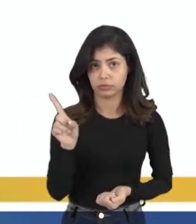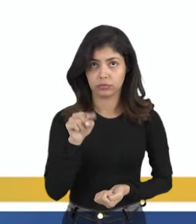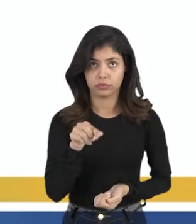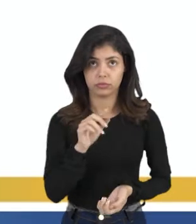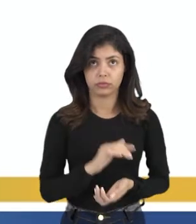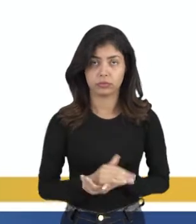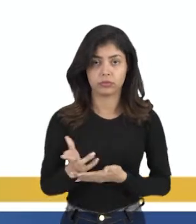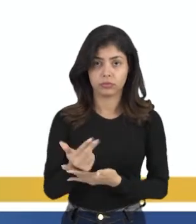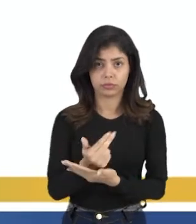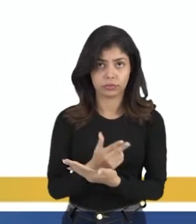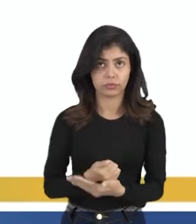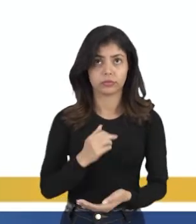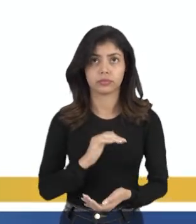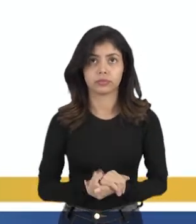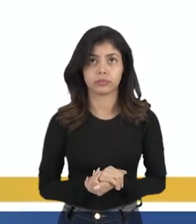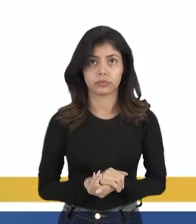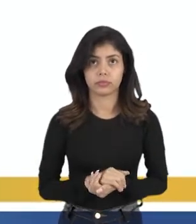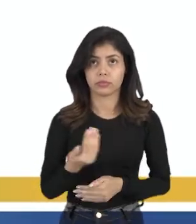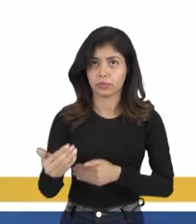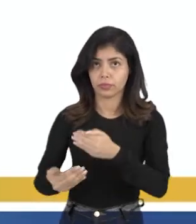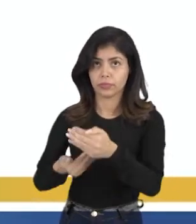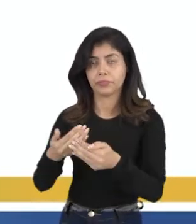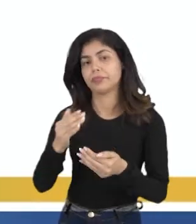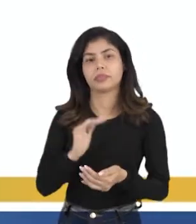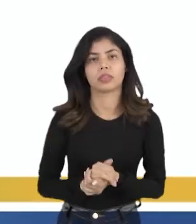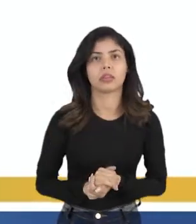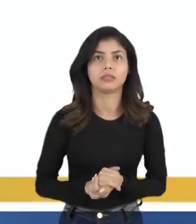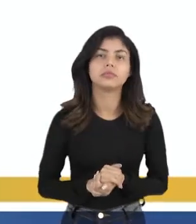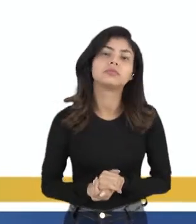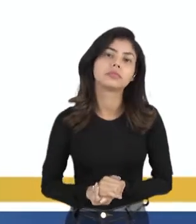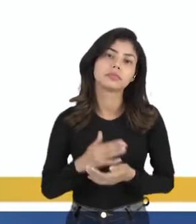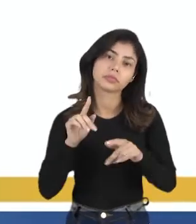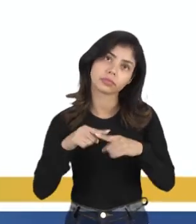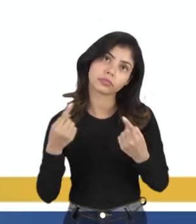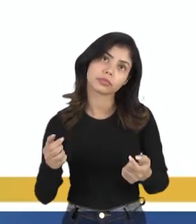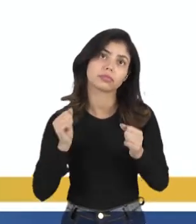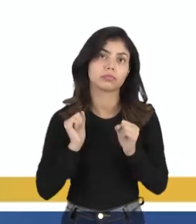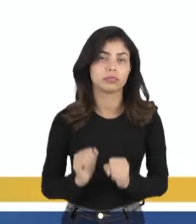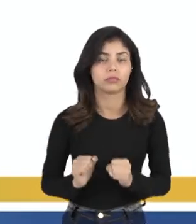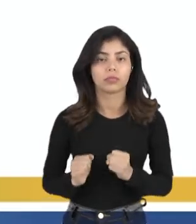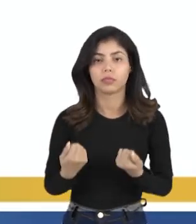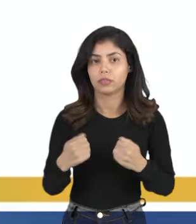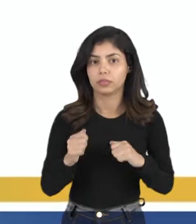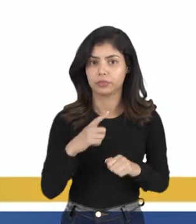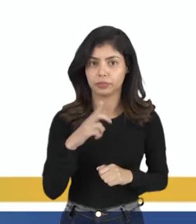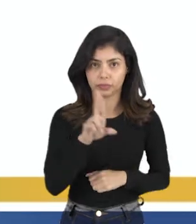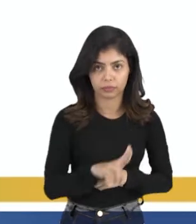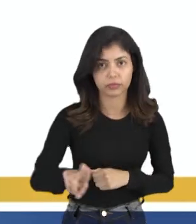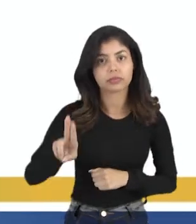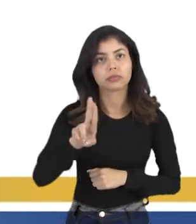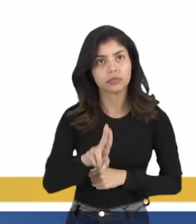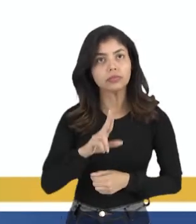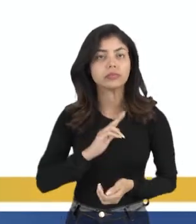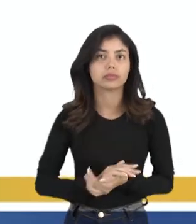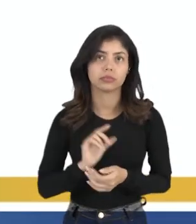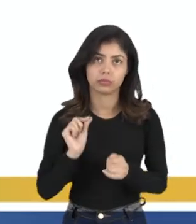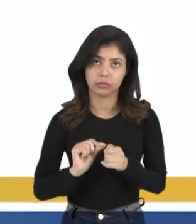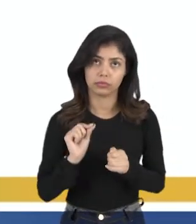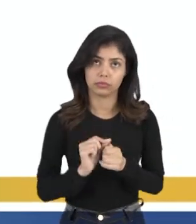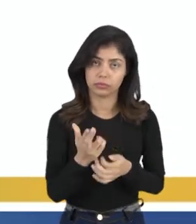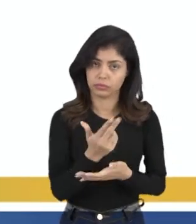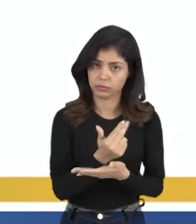é arte, é um processo, mas ele pode e deve ser utilizado para